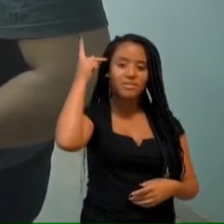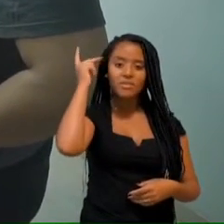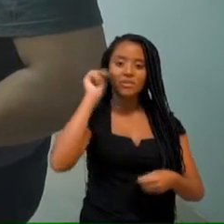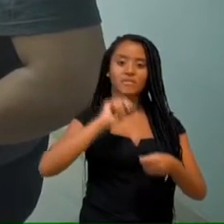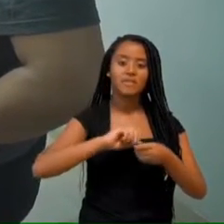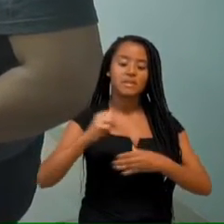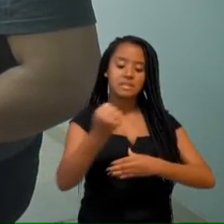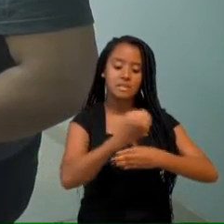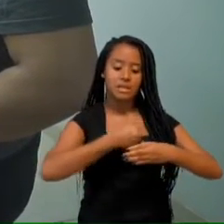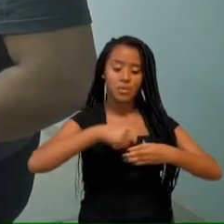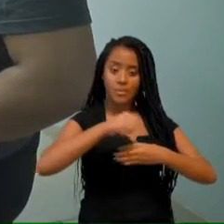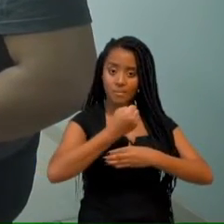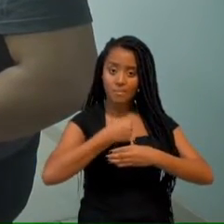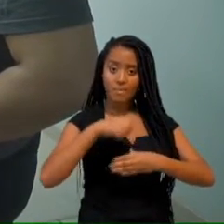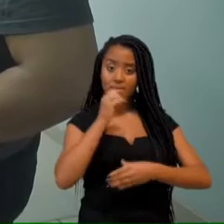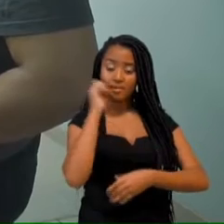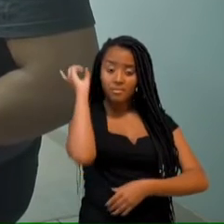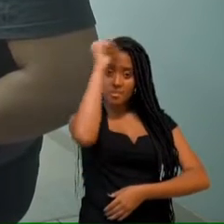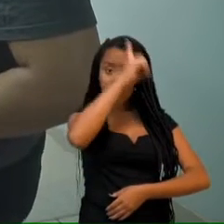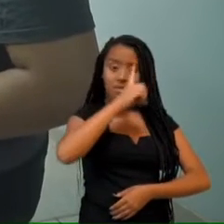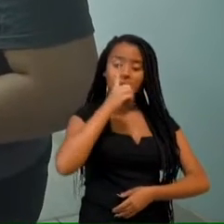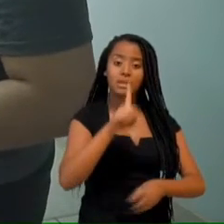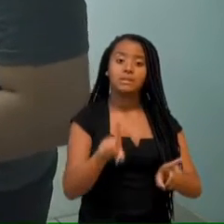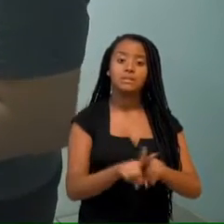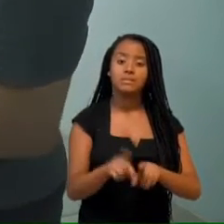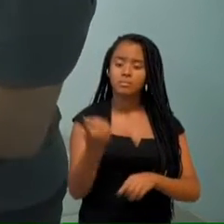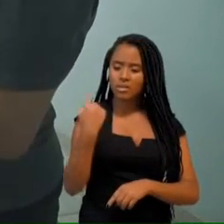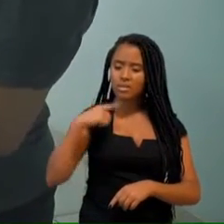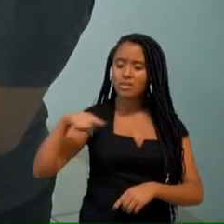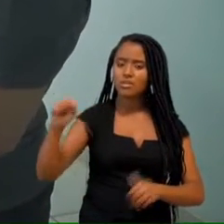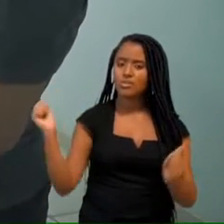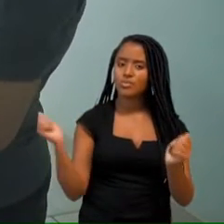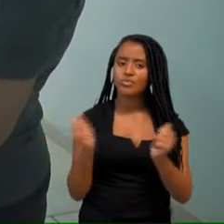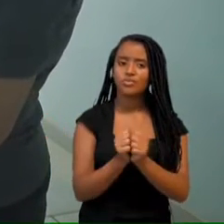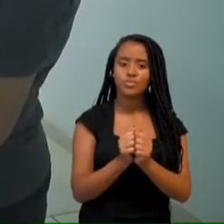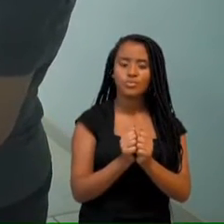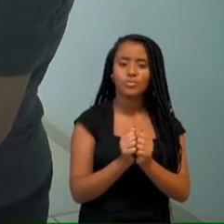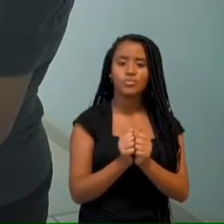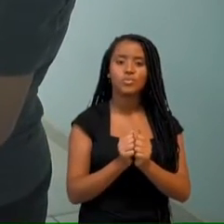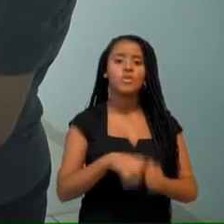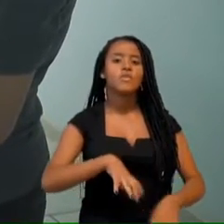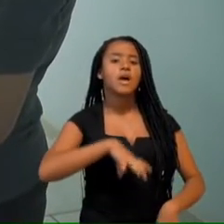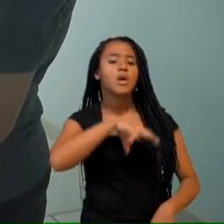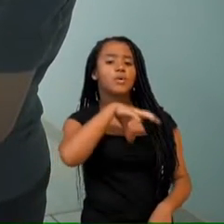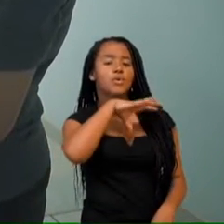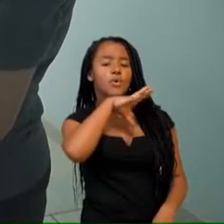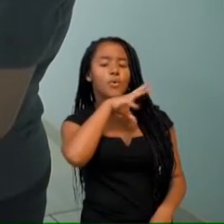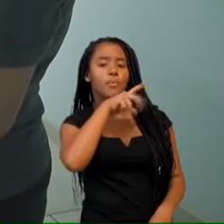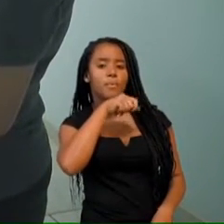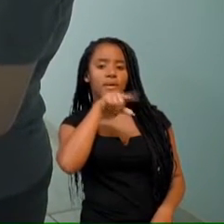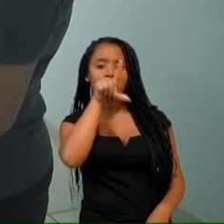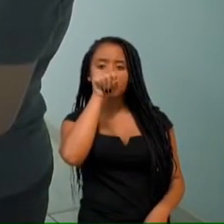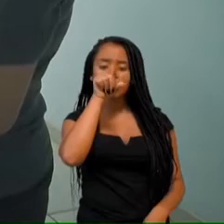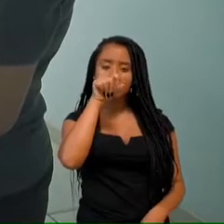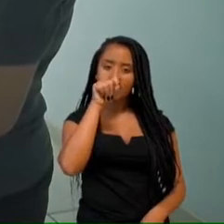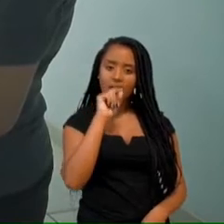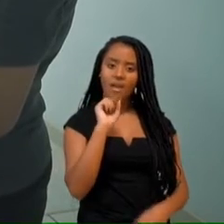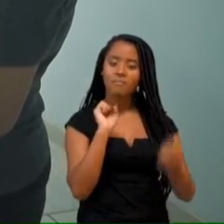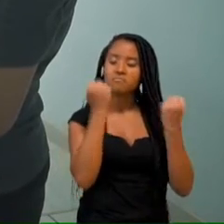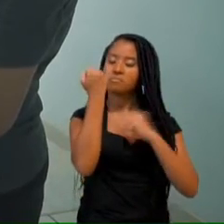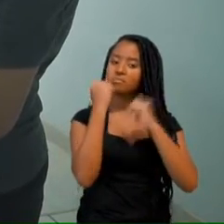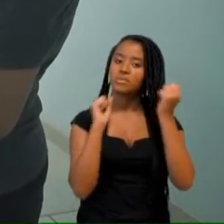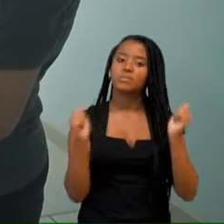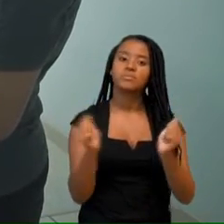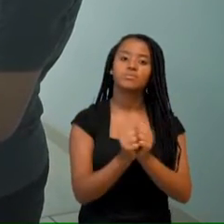finais de semanas curtir bem e a gente também sai daqui juntos vai pro Parque do Sabiá praticar esporte juntos a gente tenta manter uma união